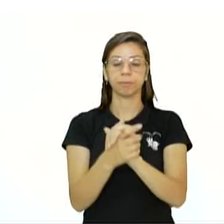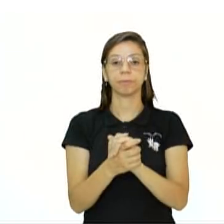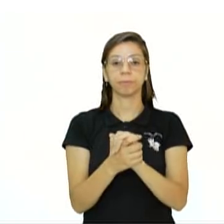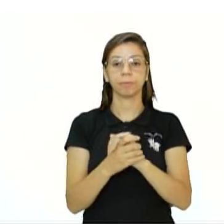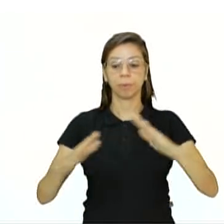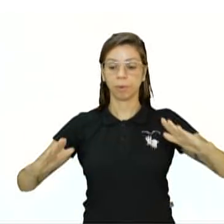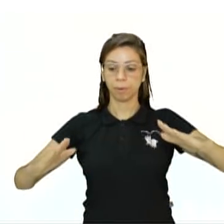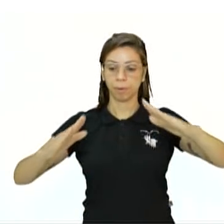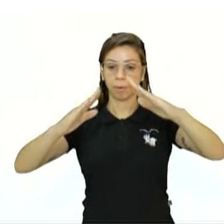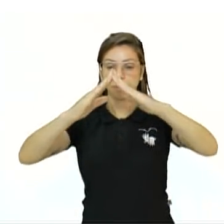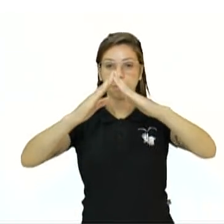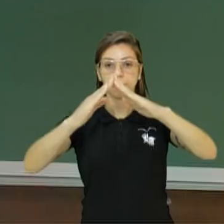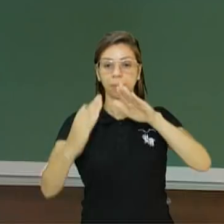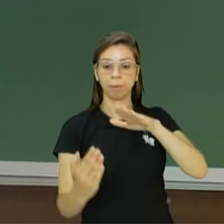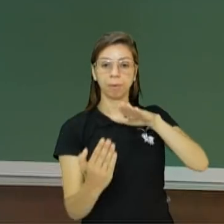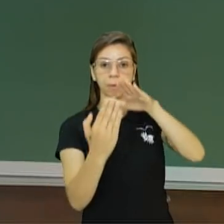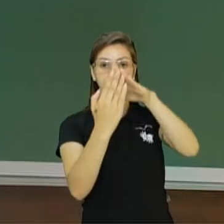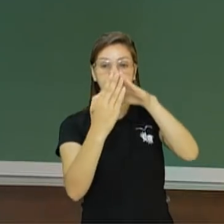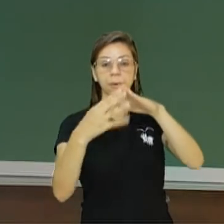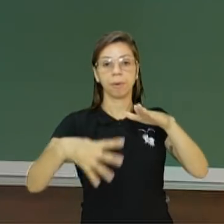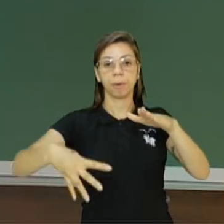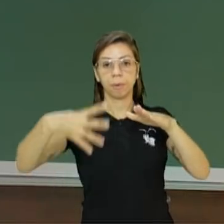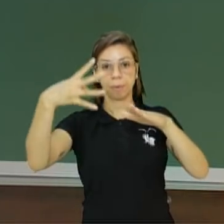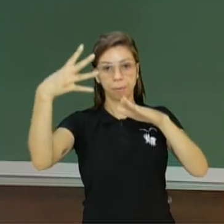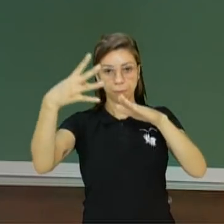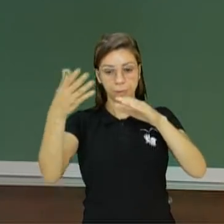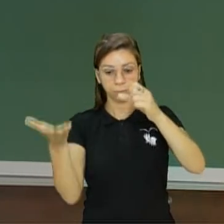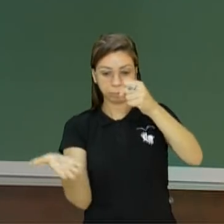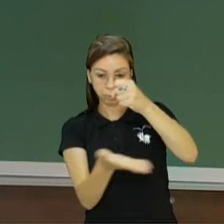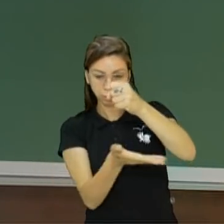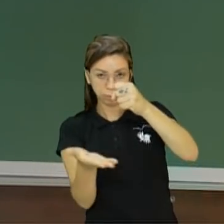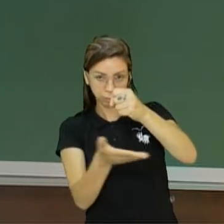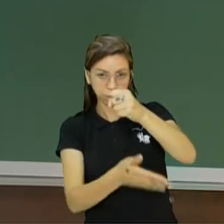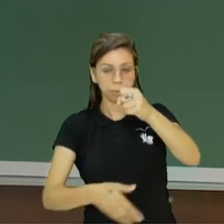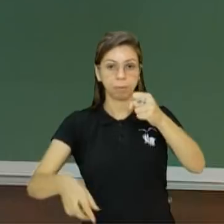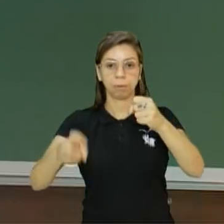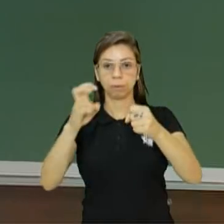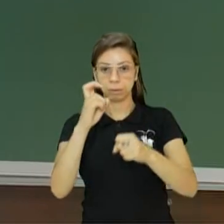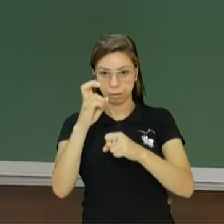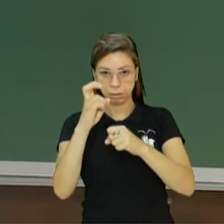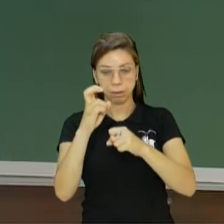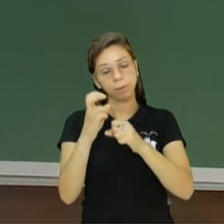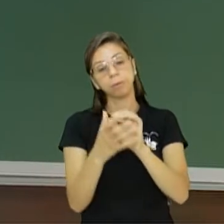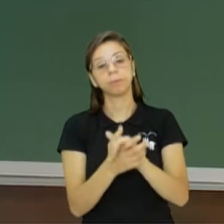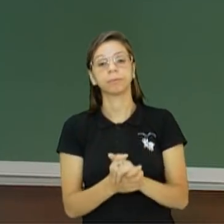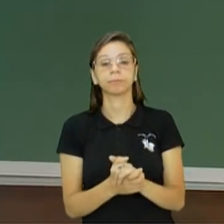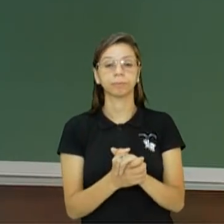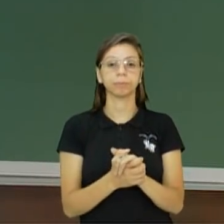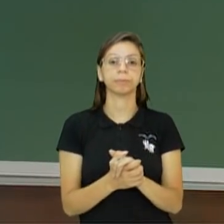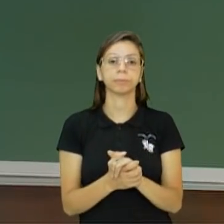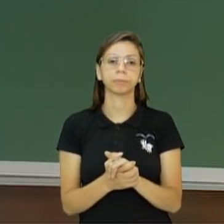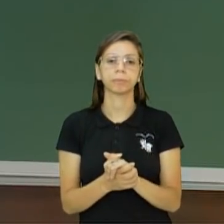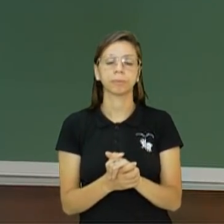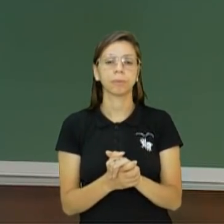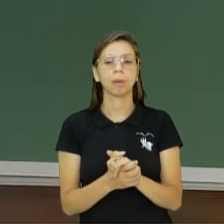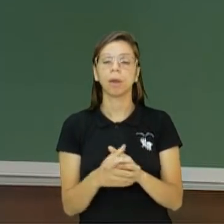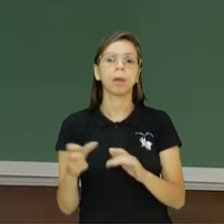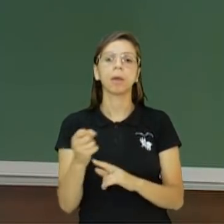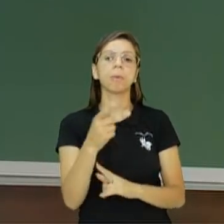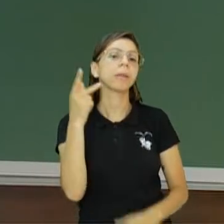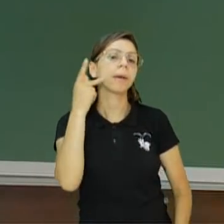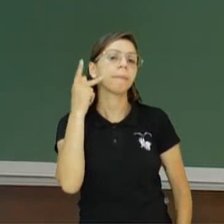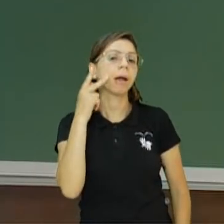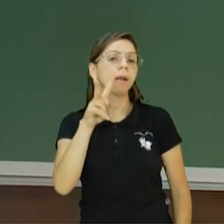faces laterais. Então, nós temos o total de 5 faces nessa pirâmide. E vértices, quantas jujubas